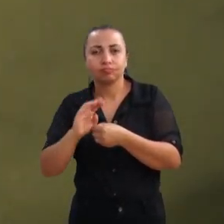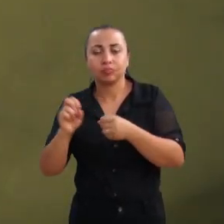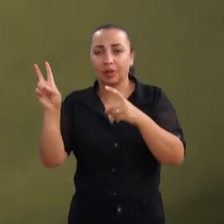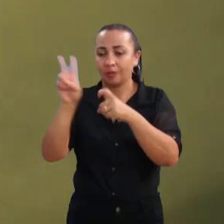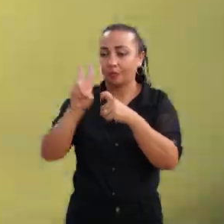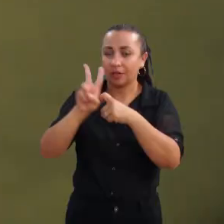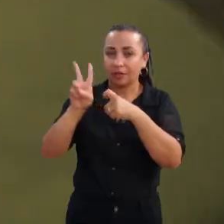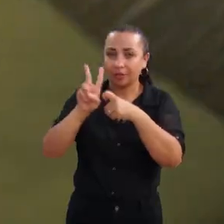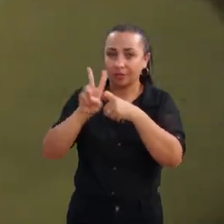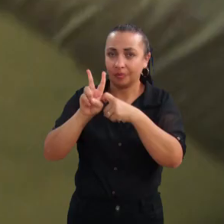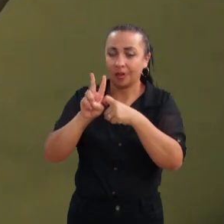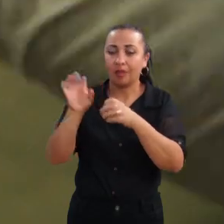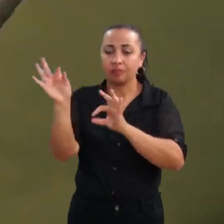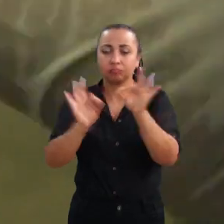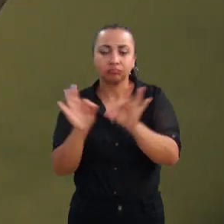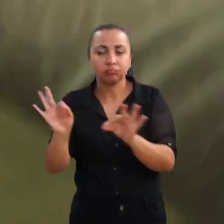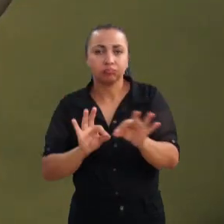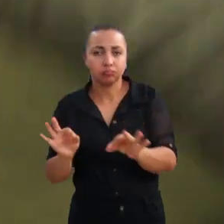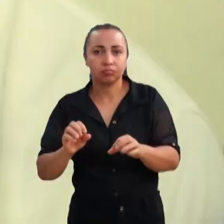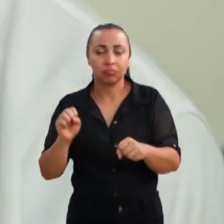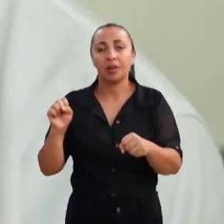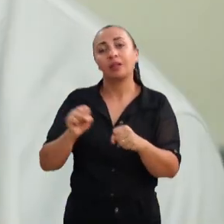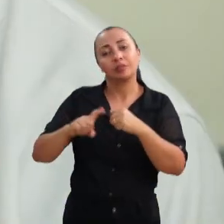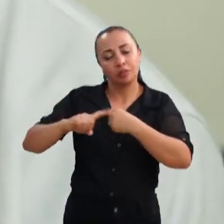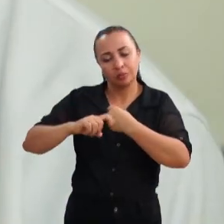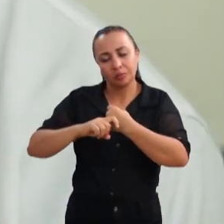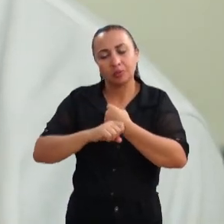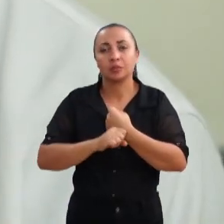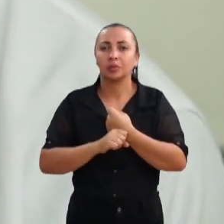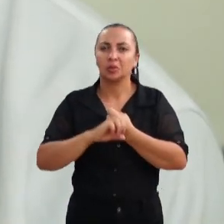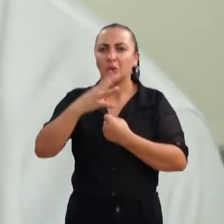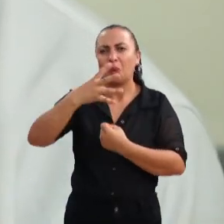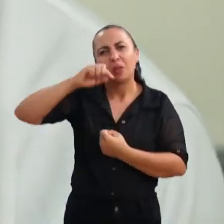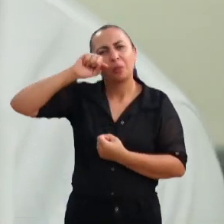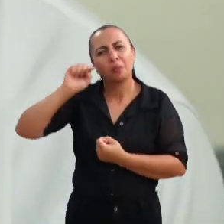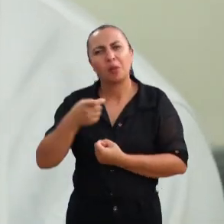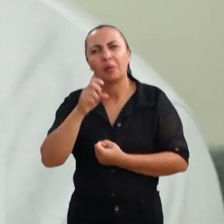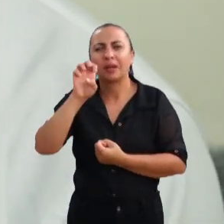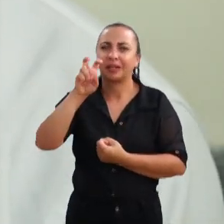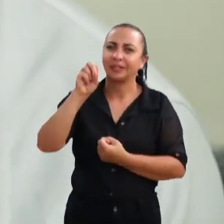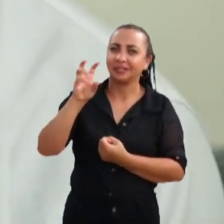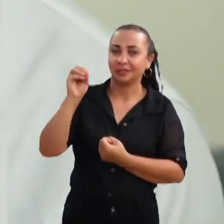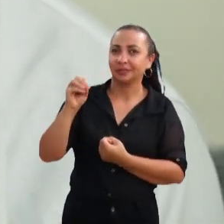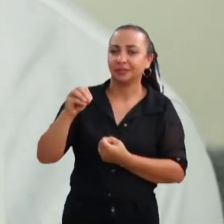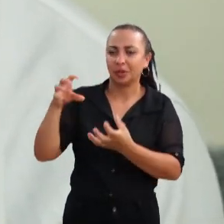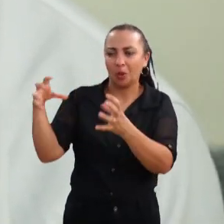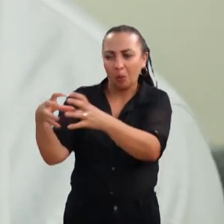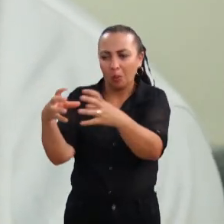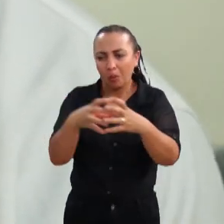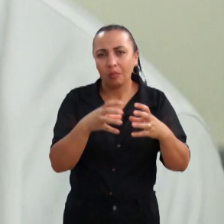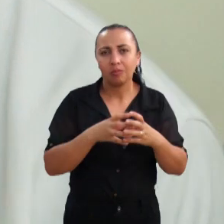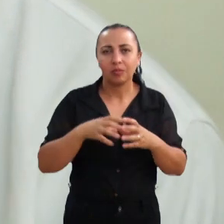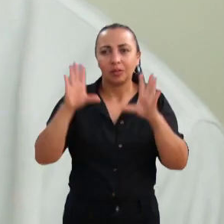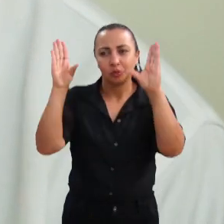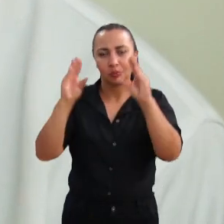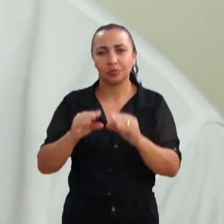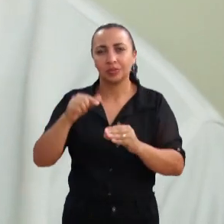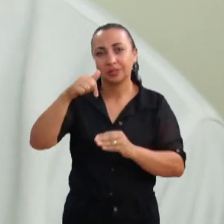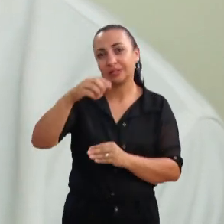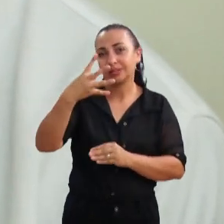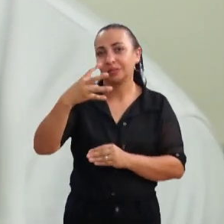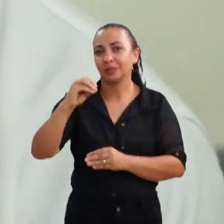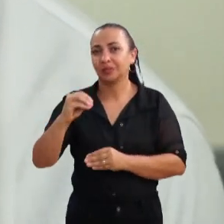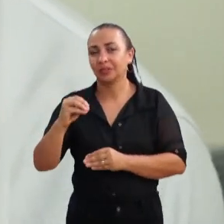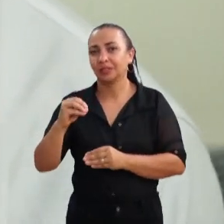verifica a substância no controle de bactérias. De 4.500 colônias, a gente foi reduzindo aí para